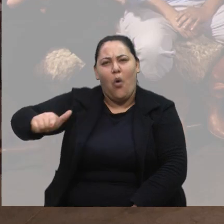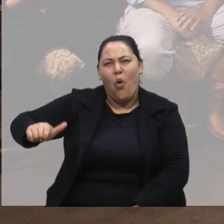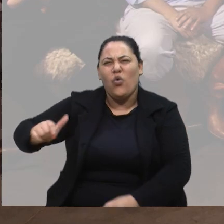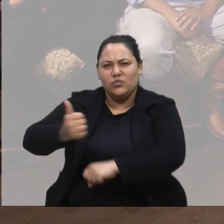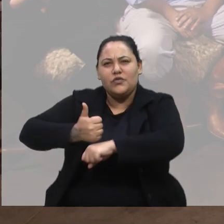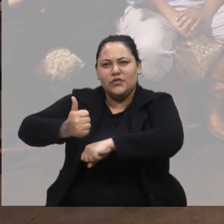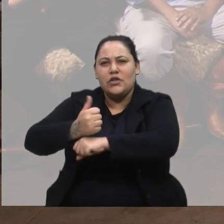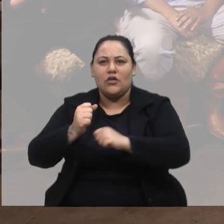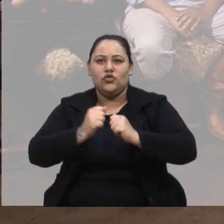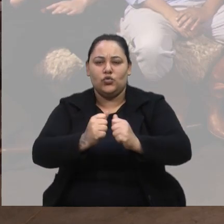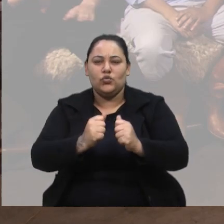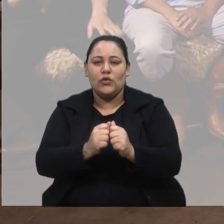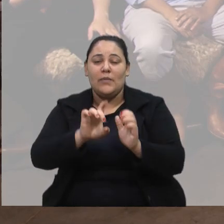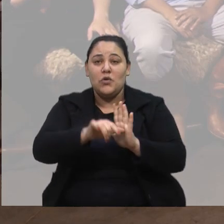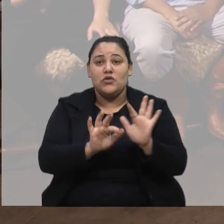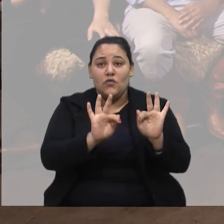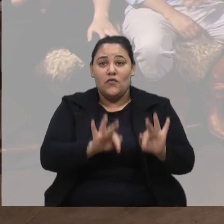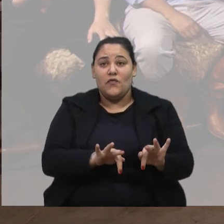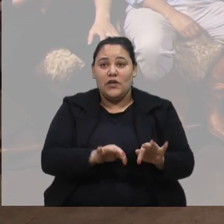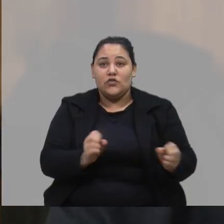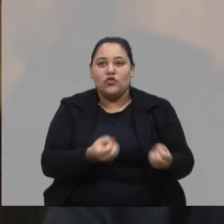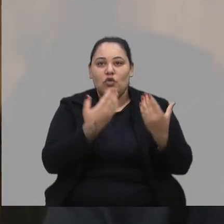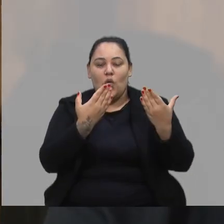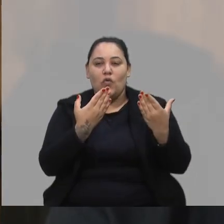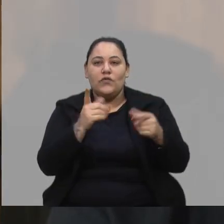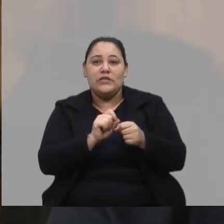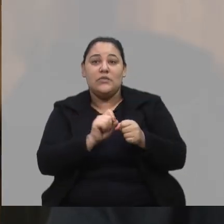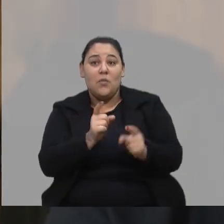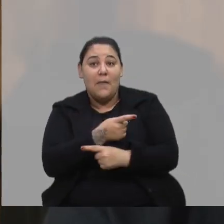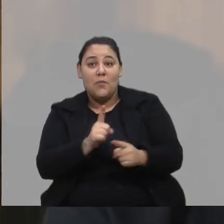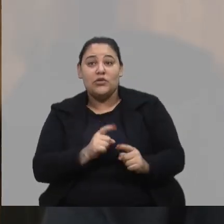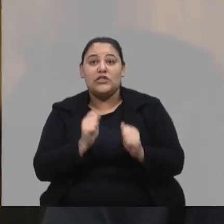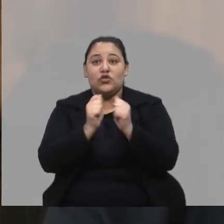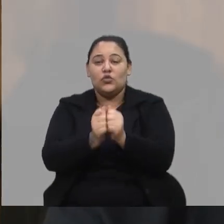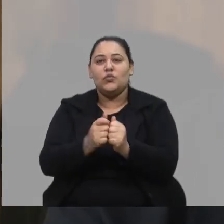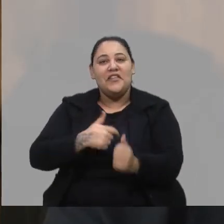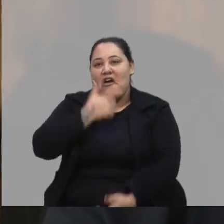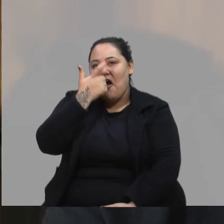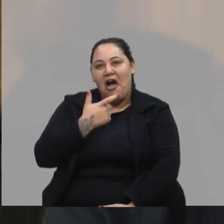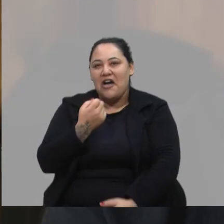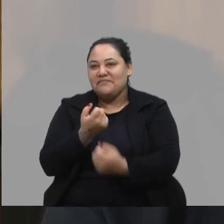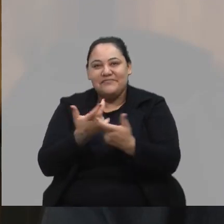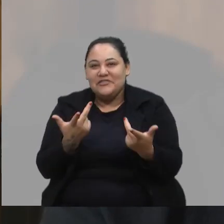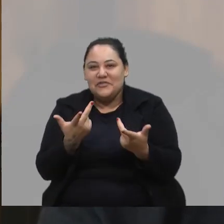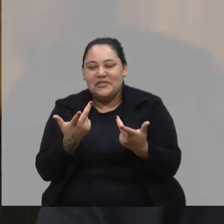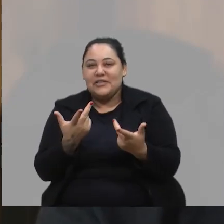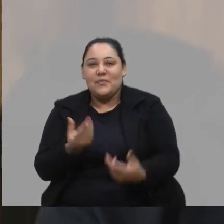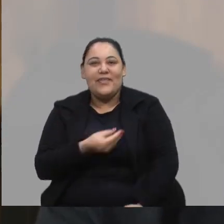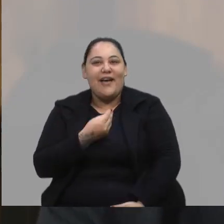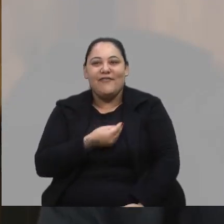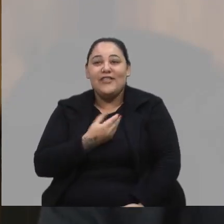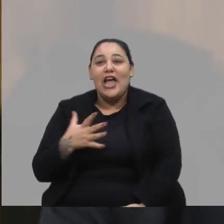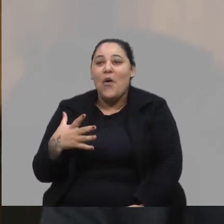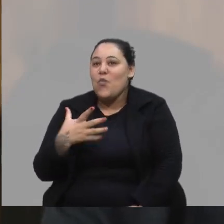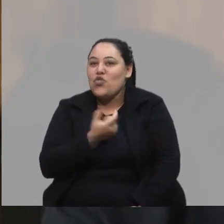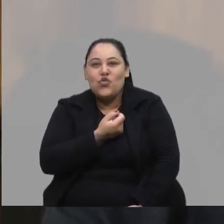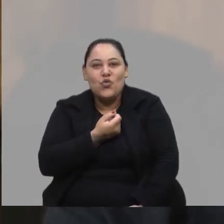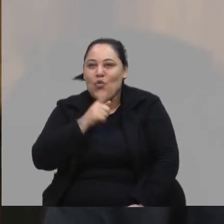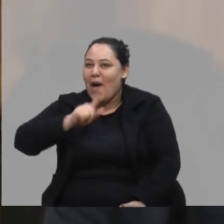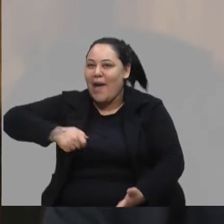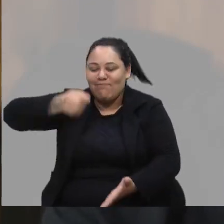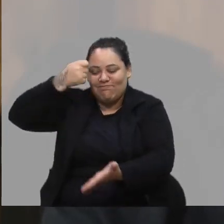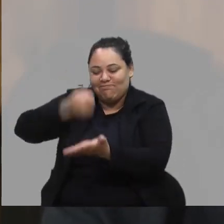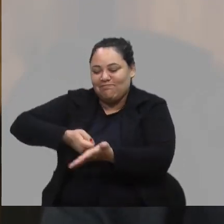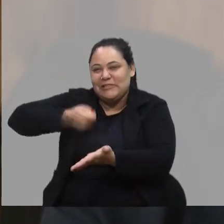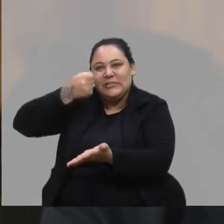gente tocou no final do show lá, né? Uma música. E eu acho que é isso. Então, na vida, acho que tudo é persistência e